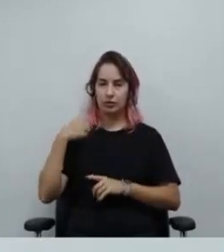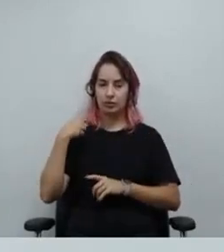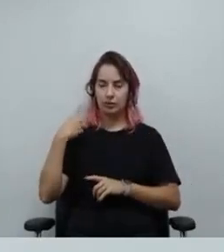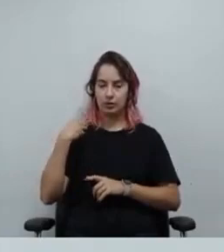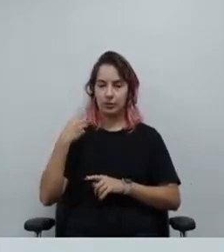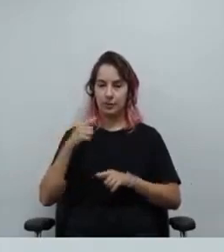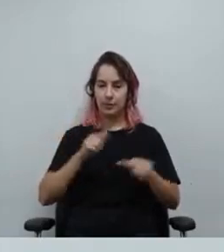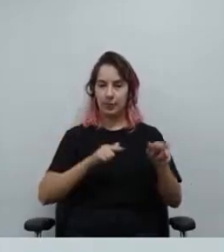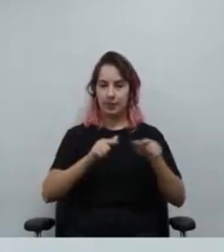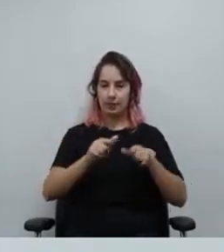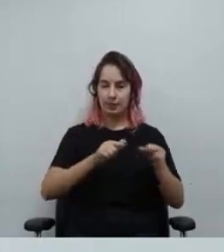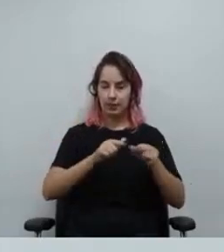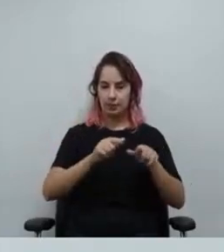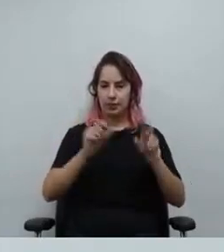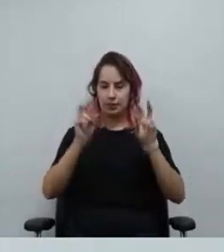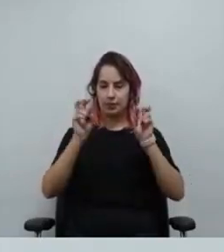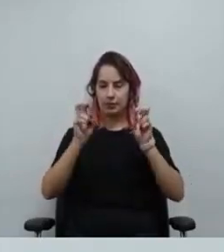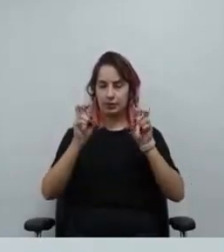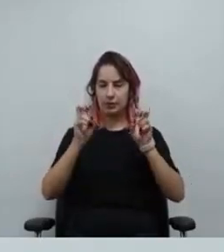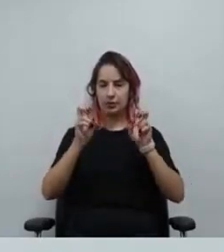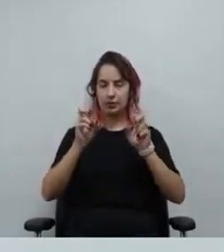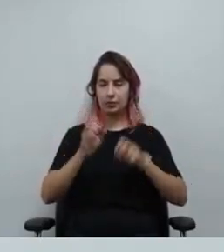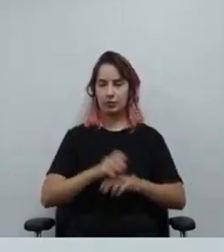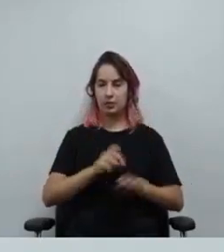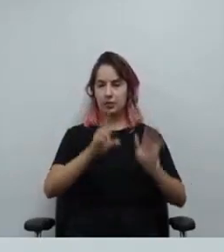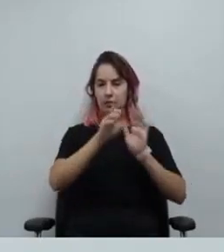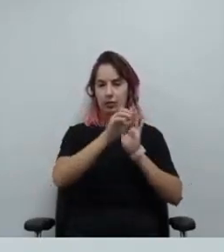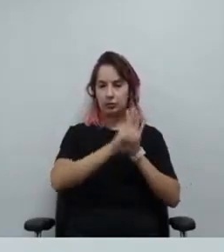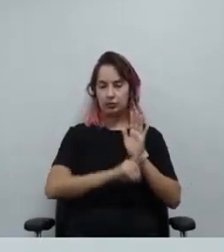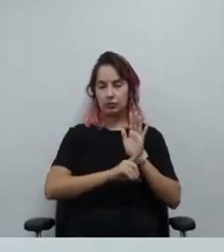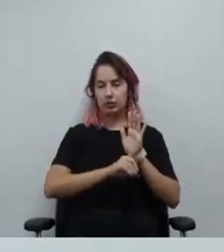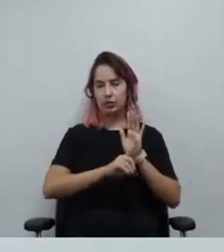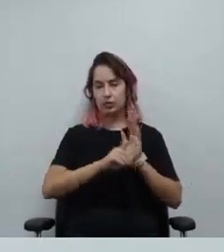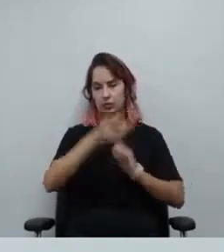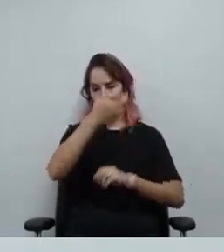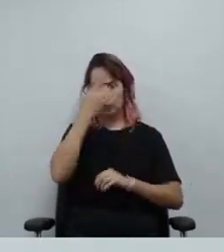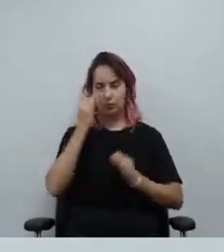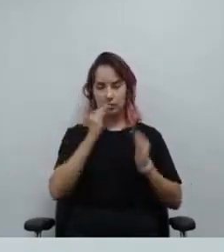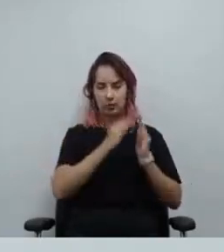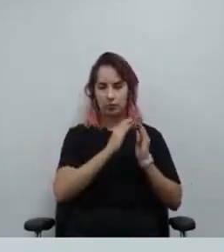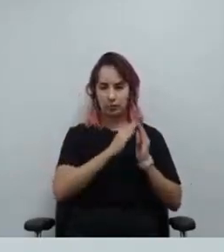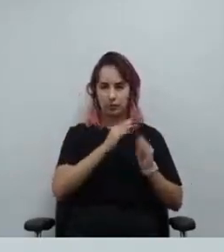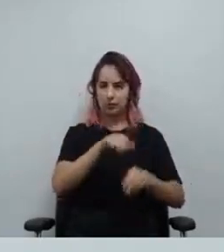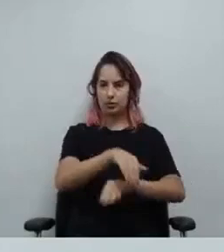que trabalham com a temática da defesa dos direitos da população em situação de rua, que